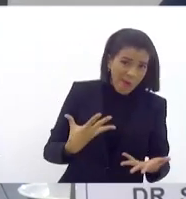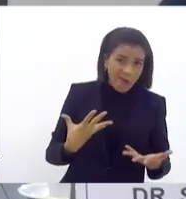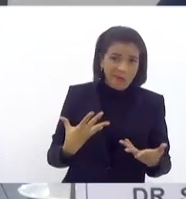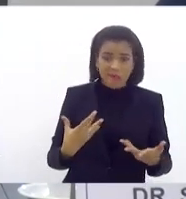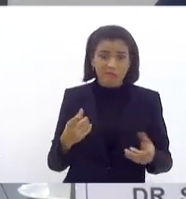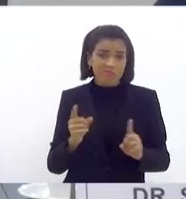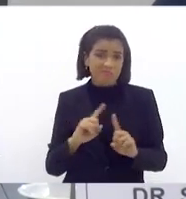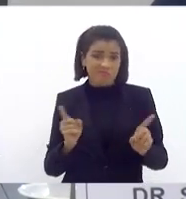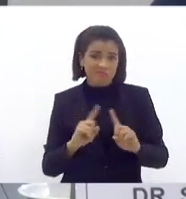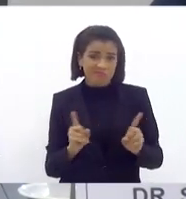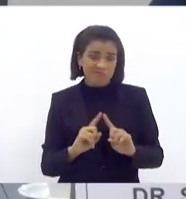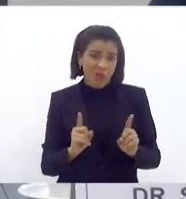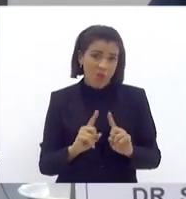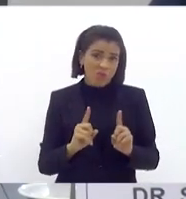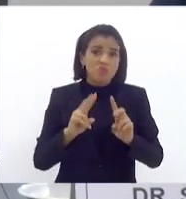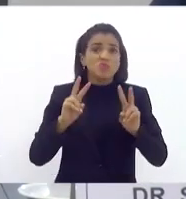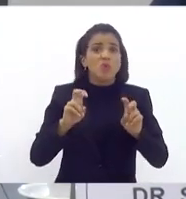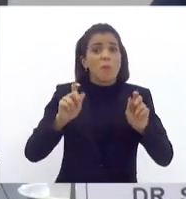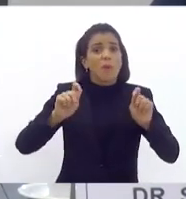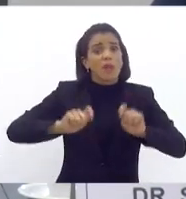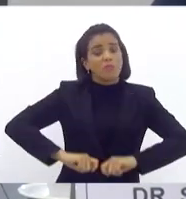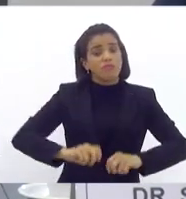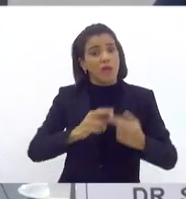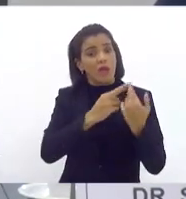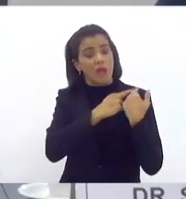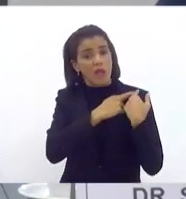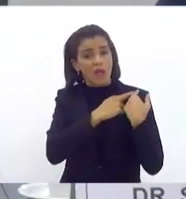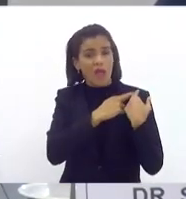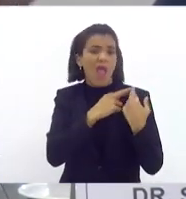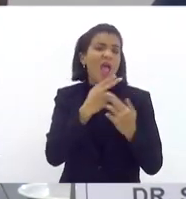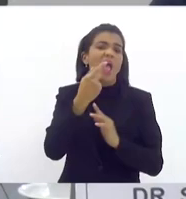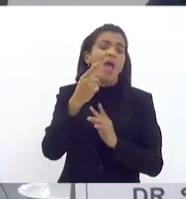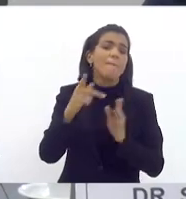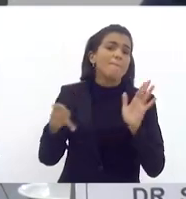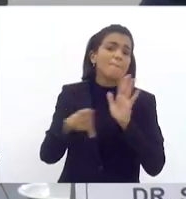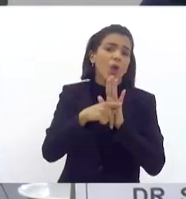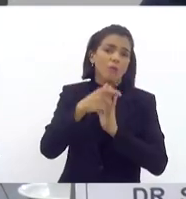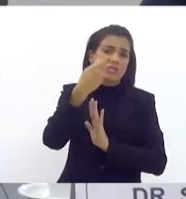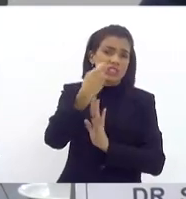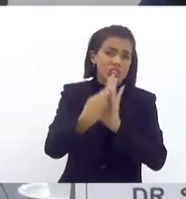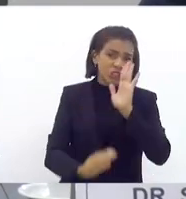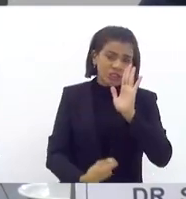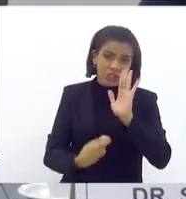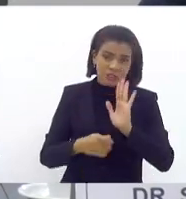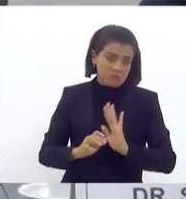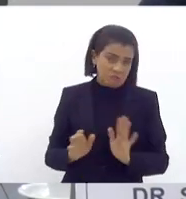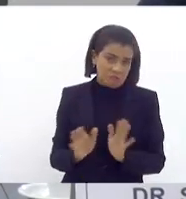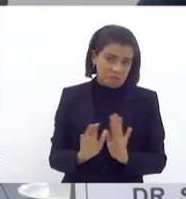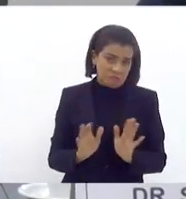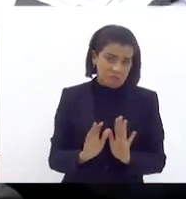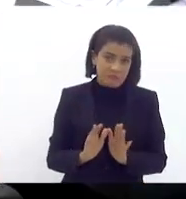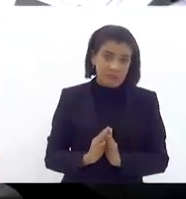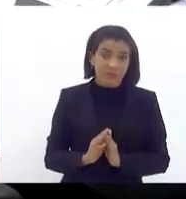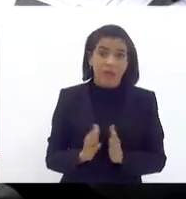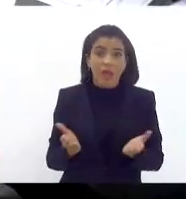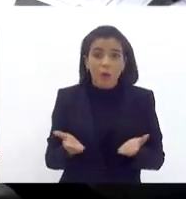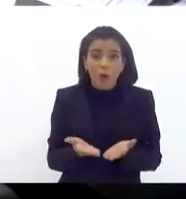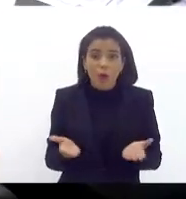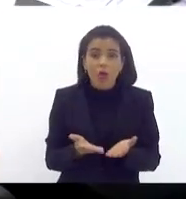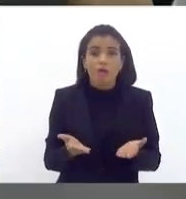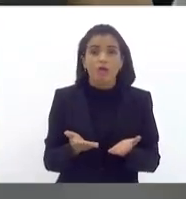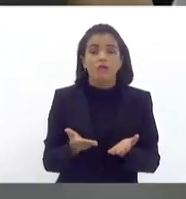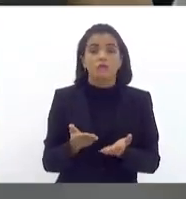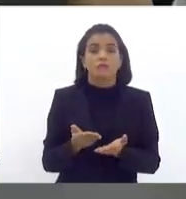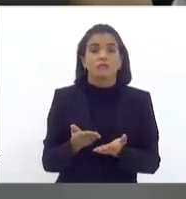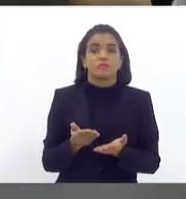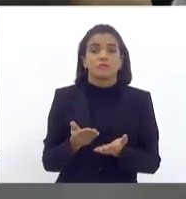um vício de competência, entendeu? É uma questão de redação, mas concordo com as ponderações do deputado doutor Serginho. Tudo bem. Agora, só